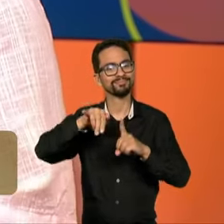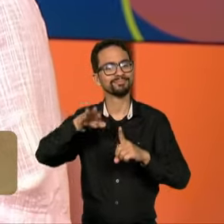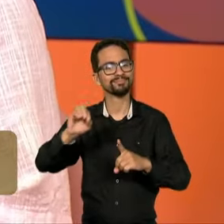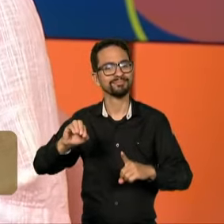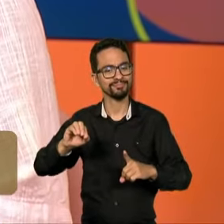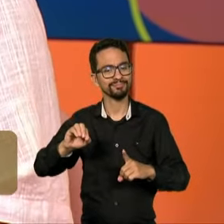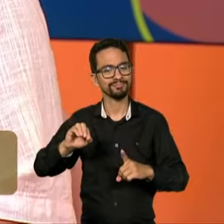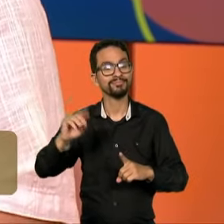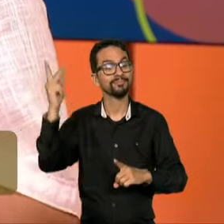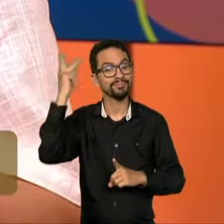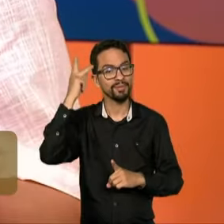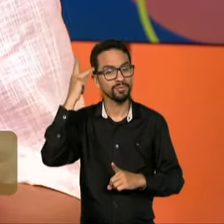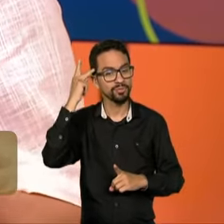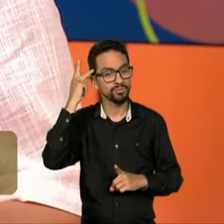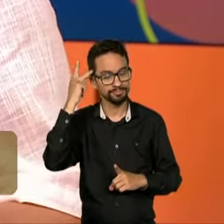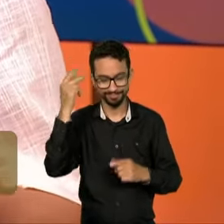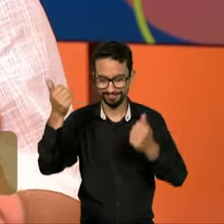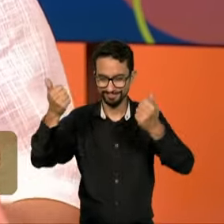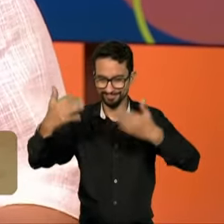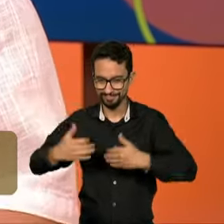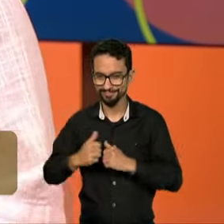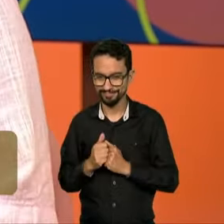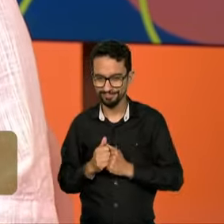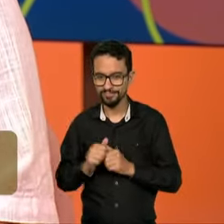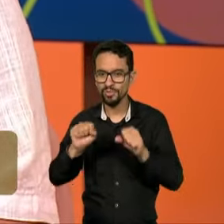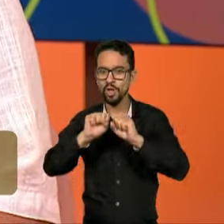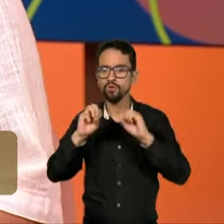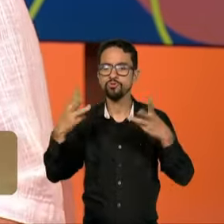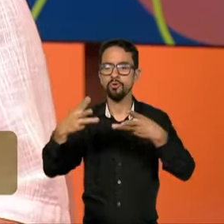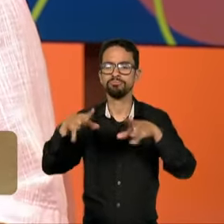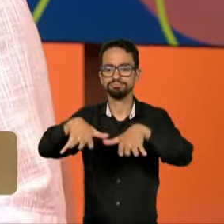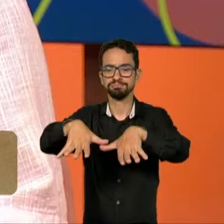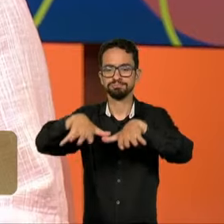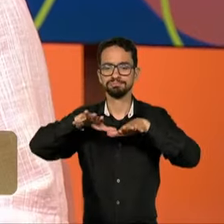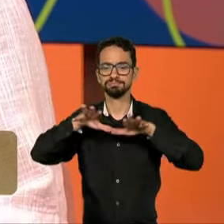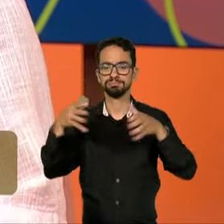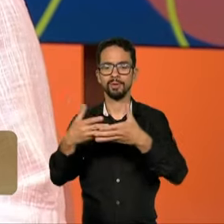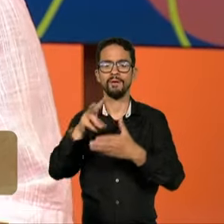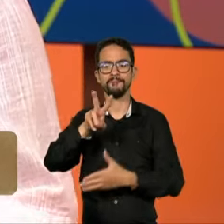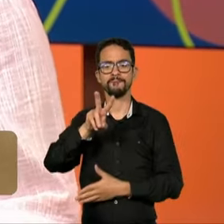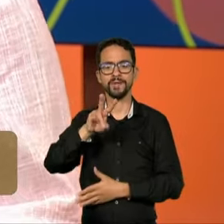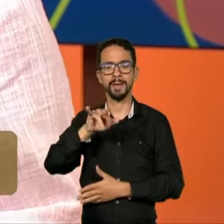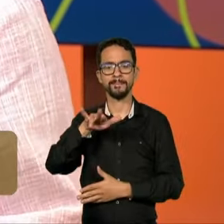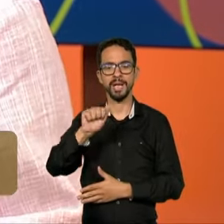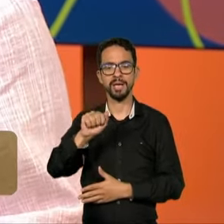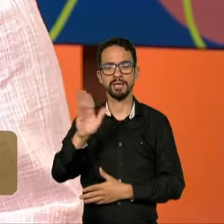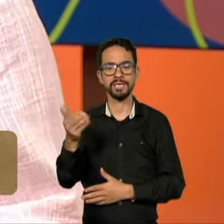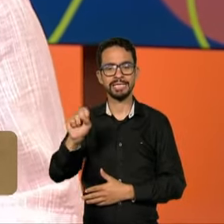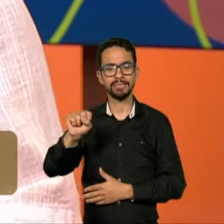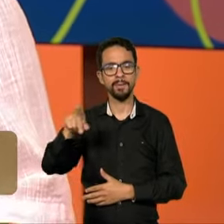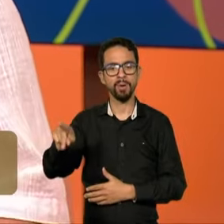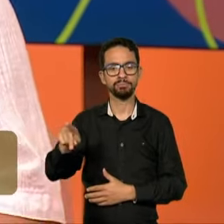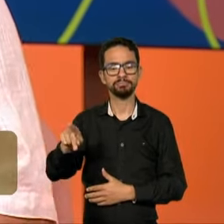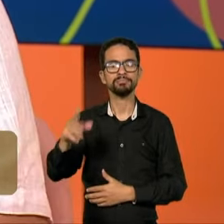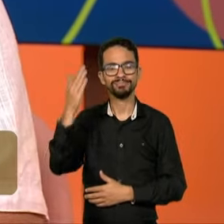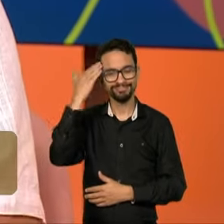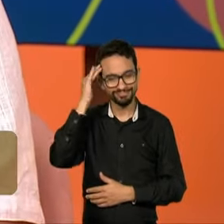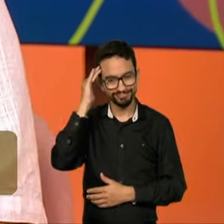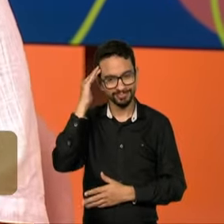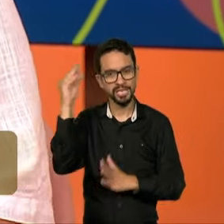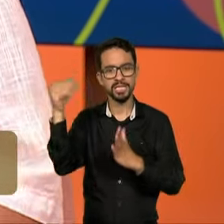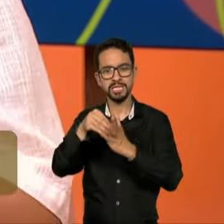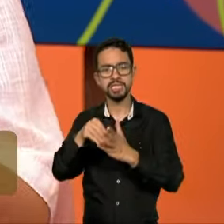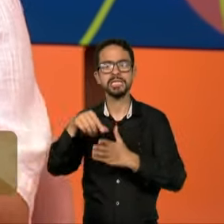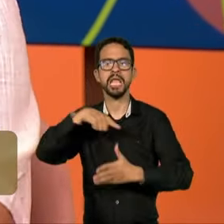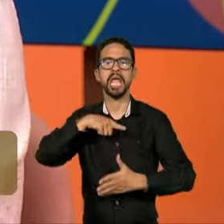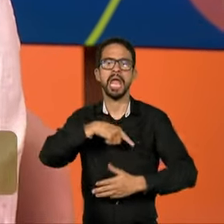coisa interessante. Conta-me. Eu vou fazer um show no Vibra, em São Paulo, comemorando 40 anos de carreira. E tive aqui, na estreia, no qual esteja aqui no